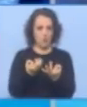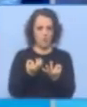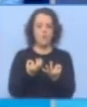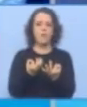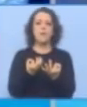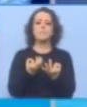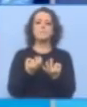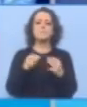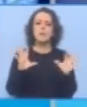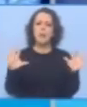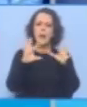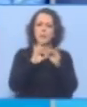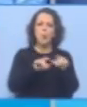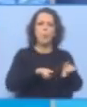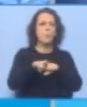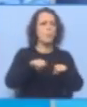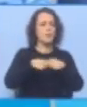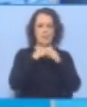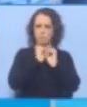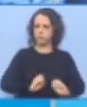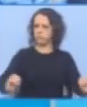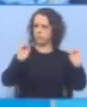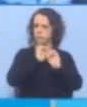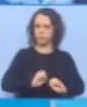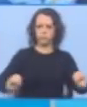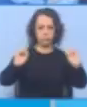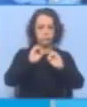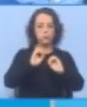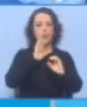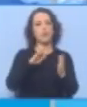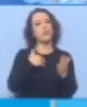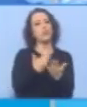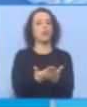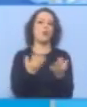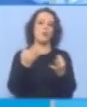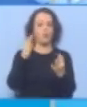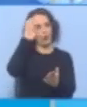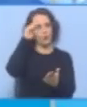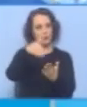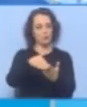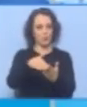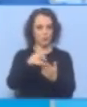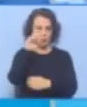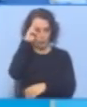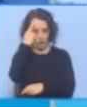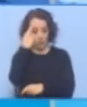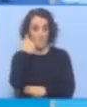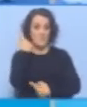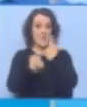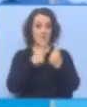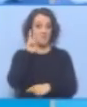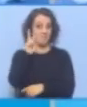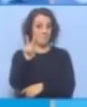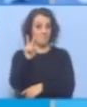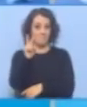nenhuma ligação a partidos políticos, e viu o resultado também desse seu esforço. Mesmo quando não se vê, é